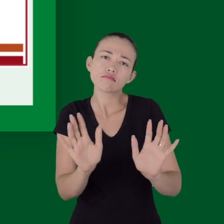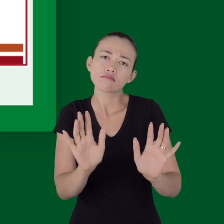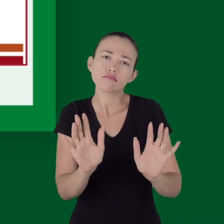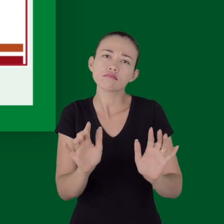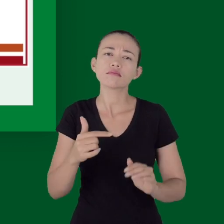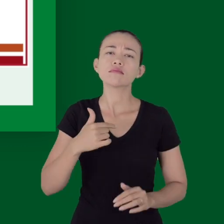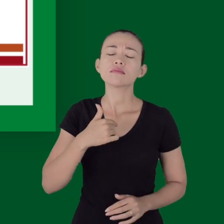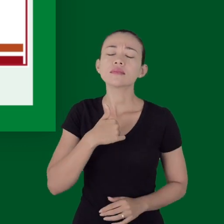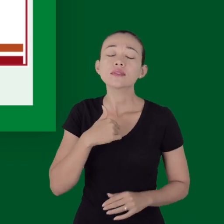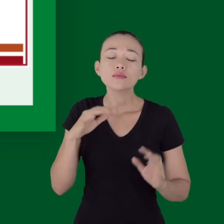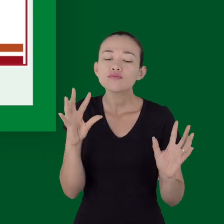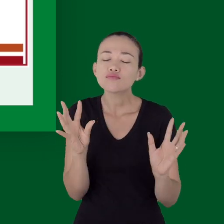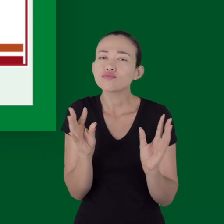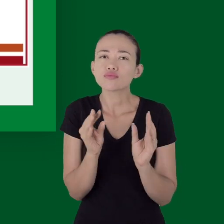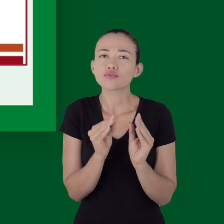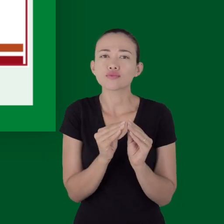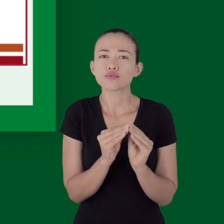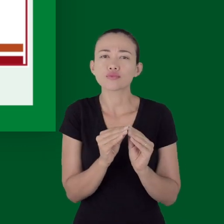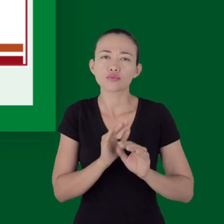uma taquiarritmia.